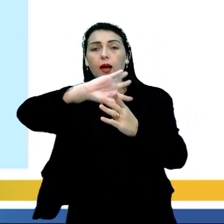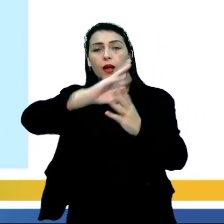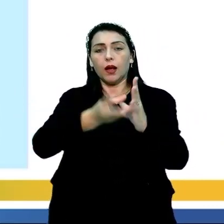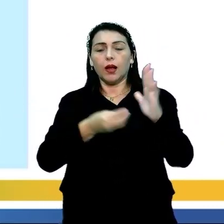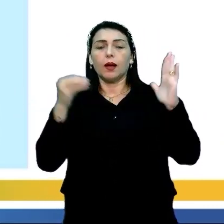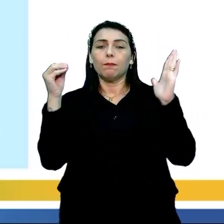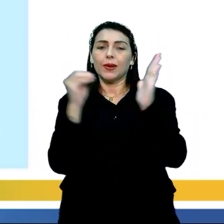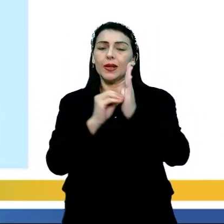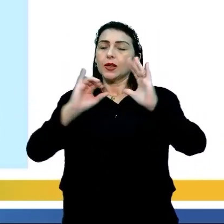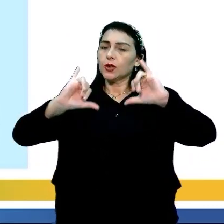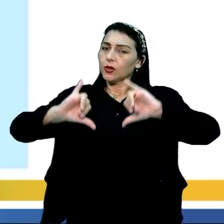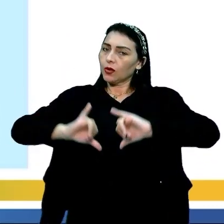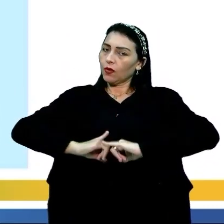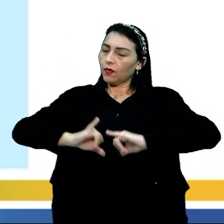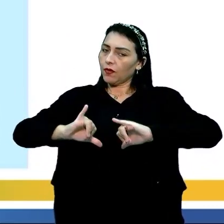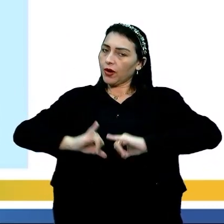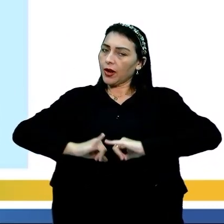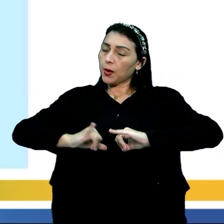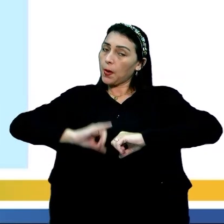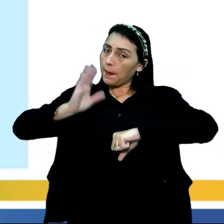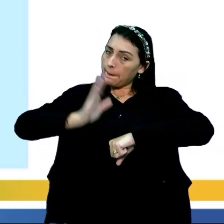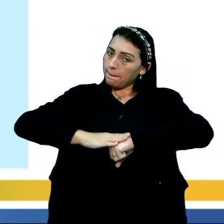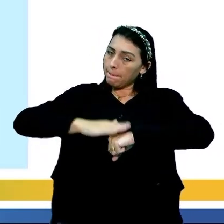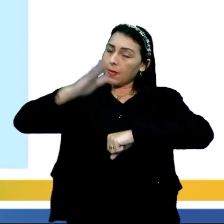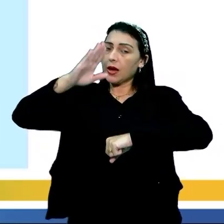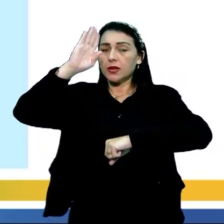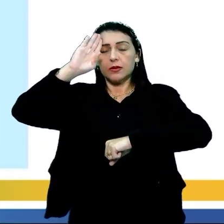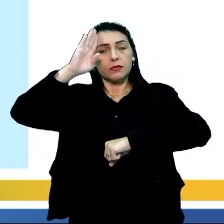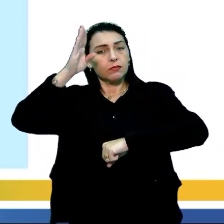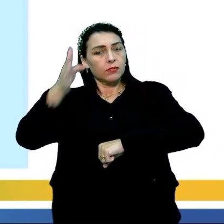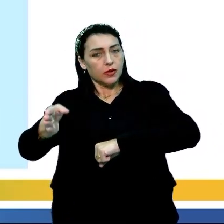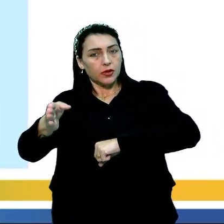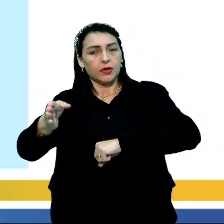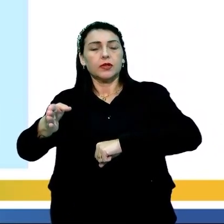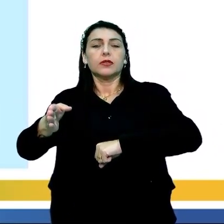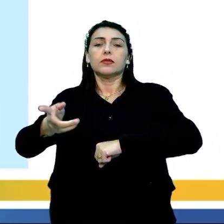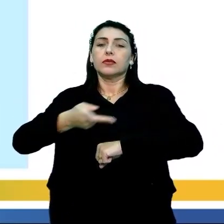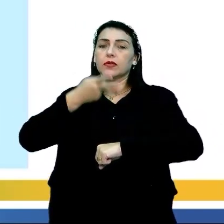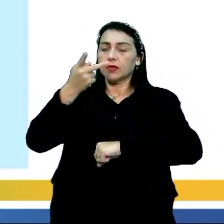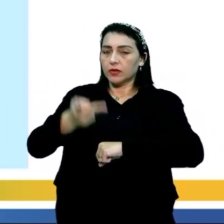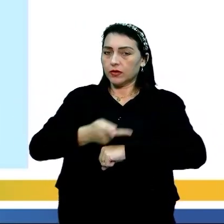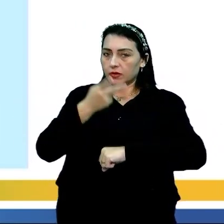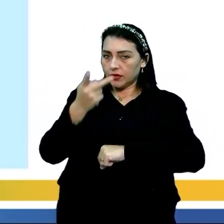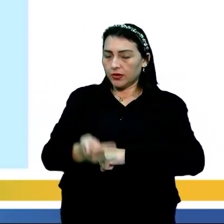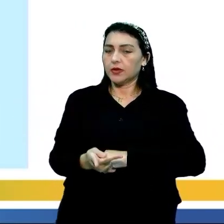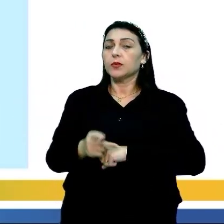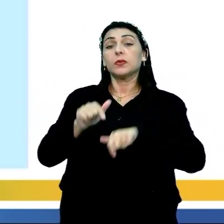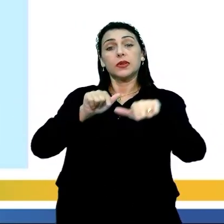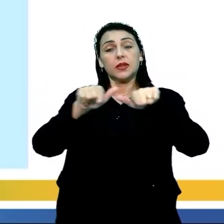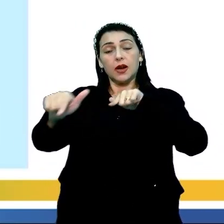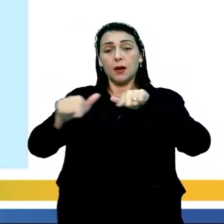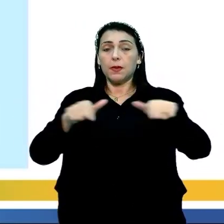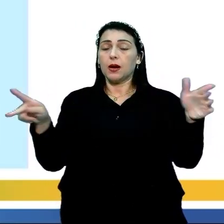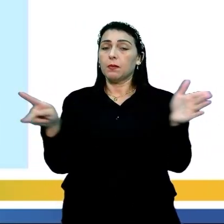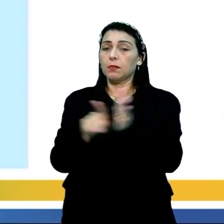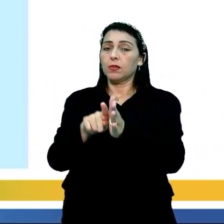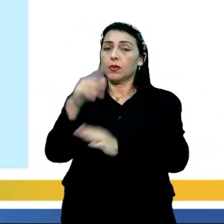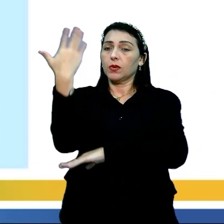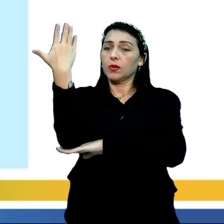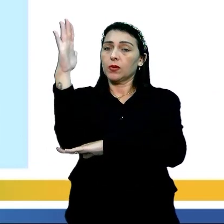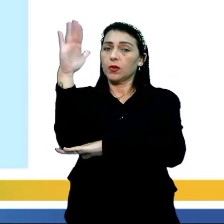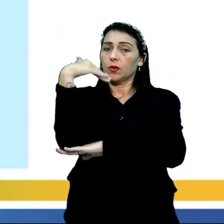ele vem sofrendo com essa ameaça, principalmente, como eu disse, por causa de atividades como